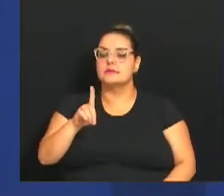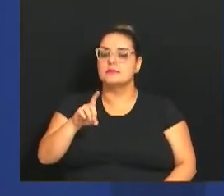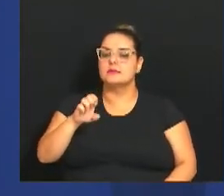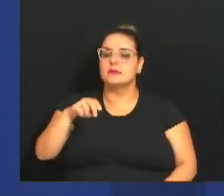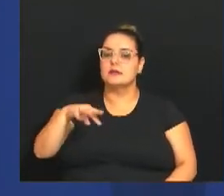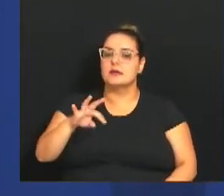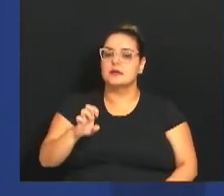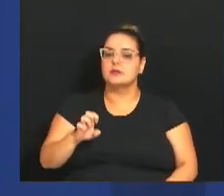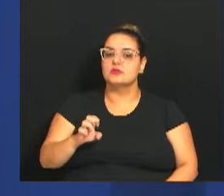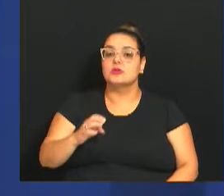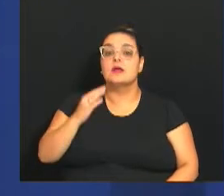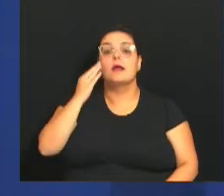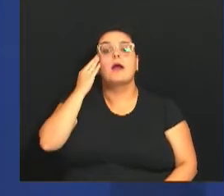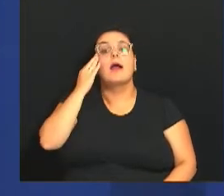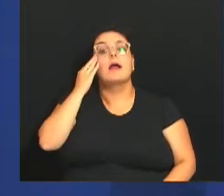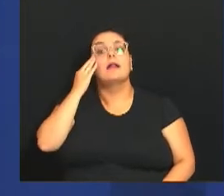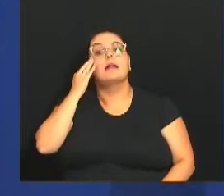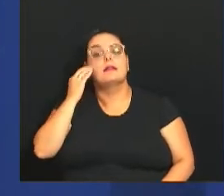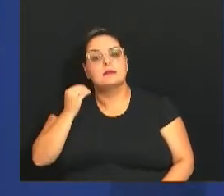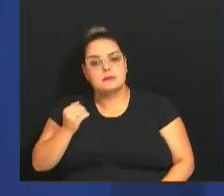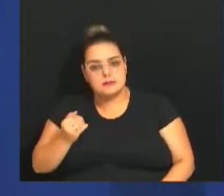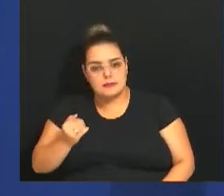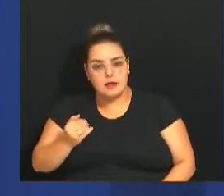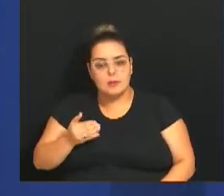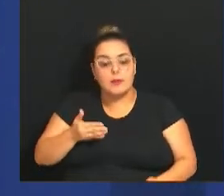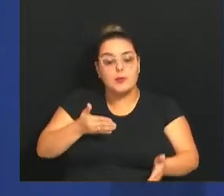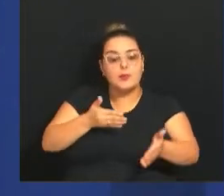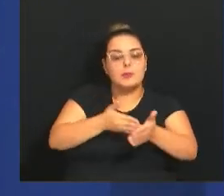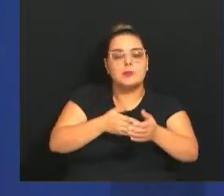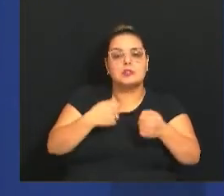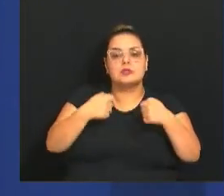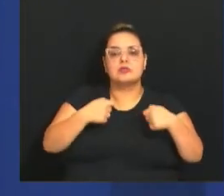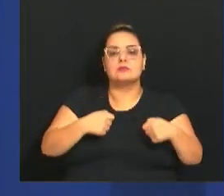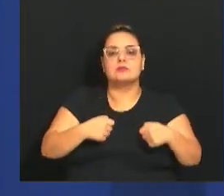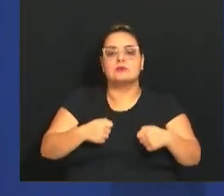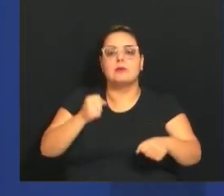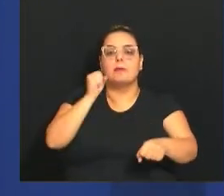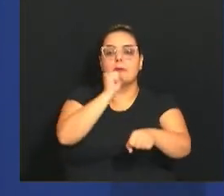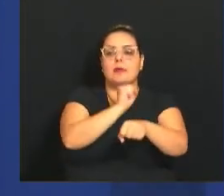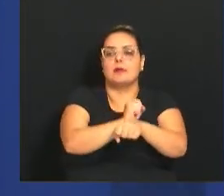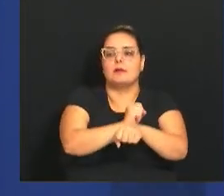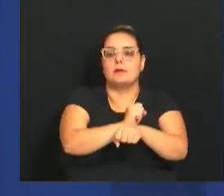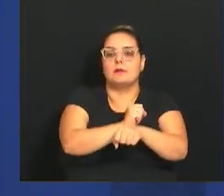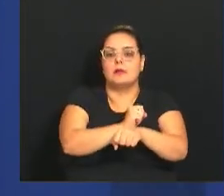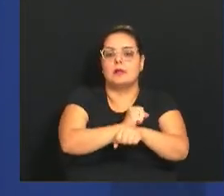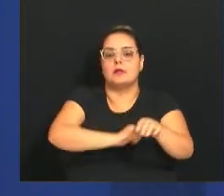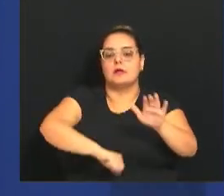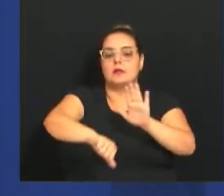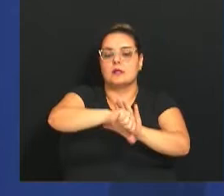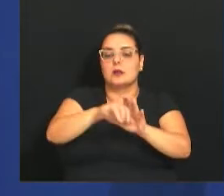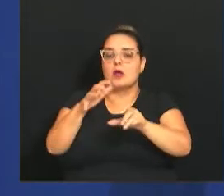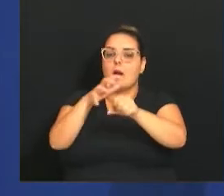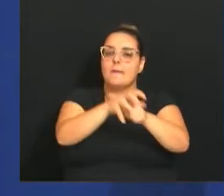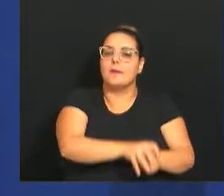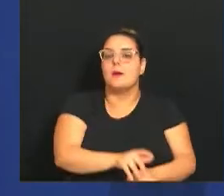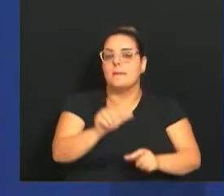que é o limite que ele tem que parar para que a punição dele seja menor. Então, quais tipos de violência ele